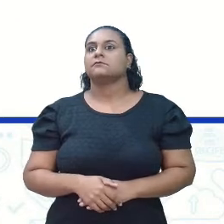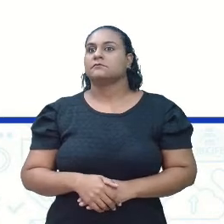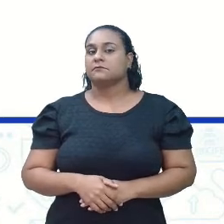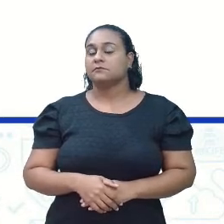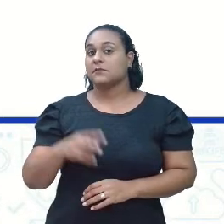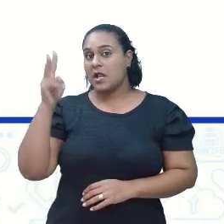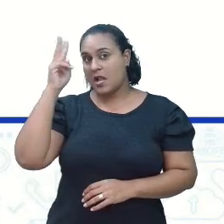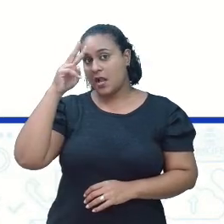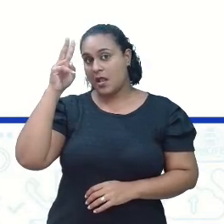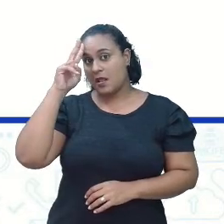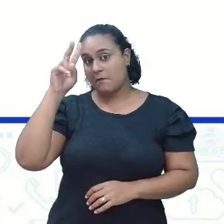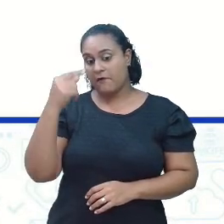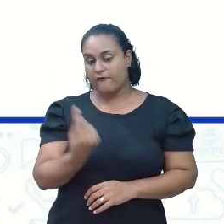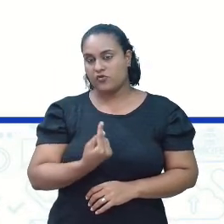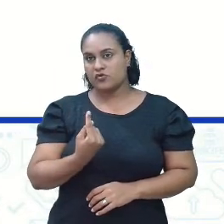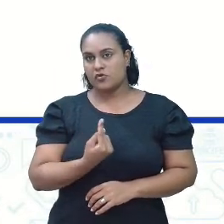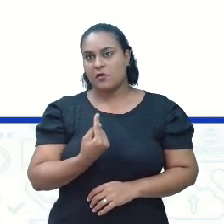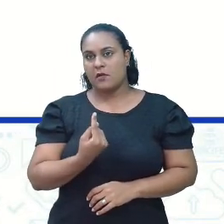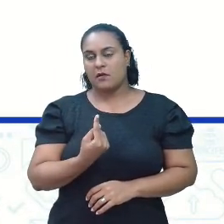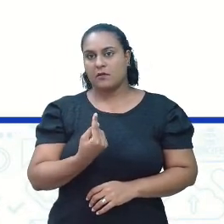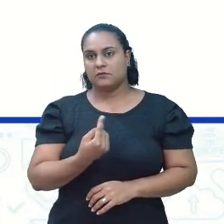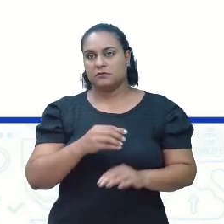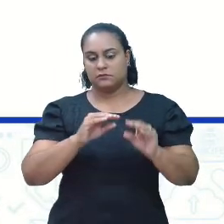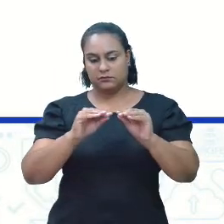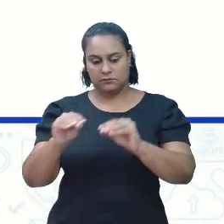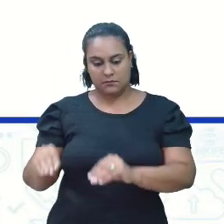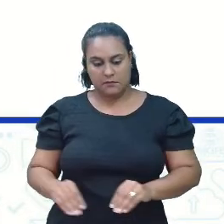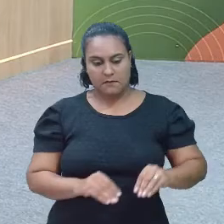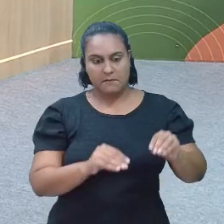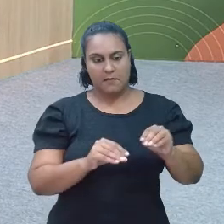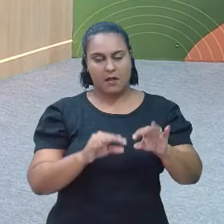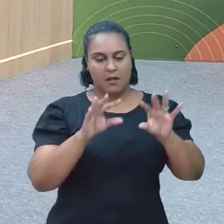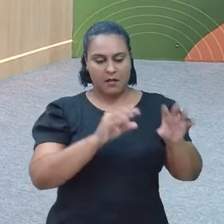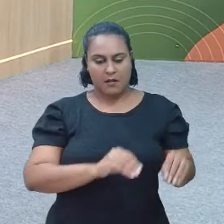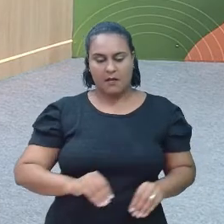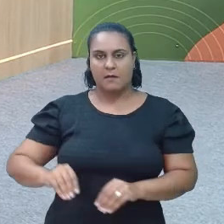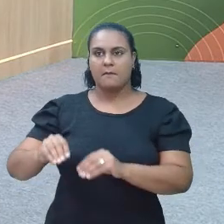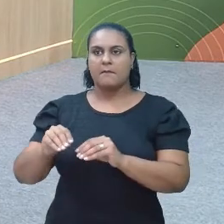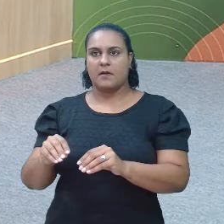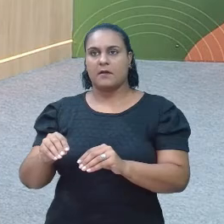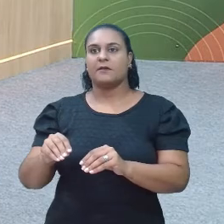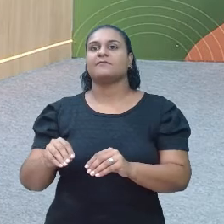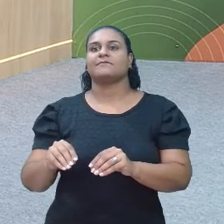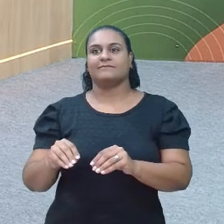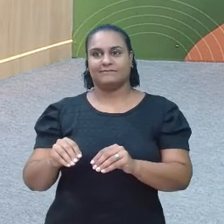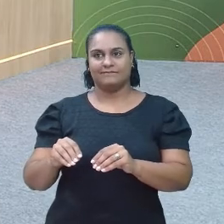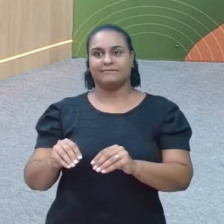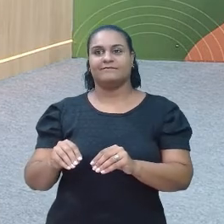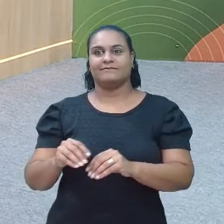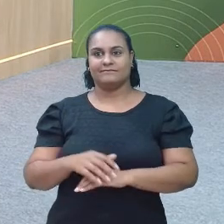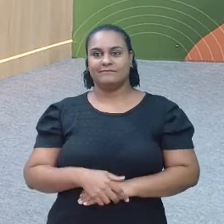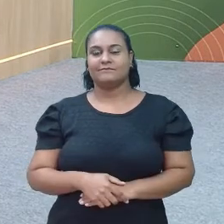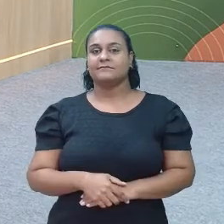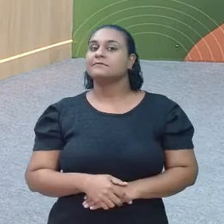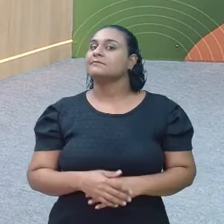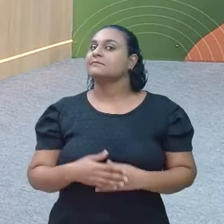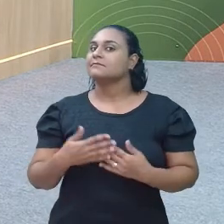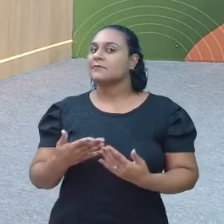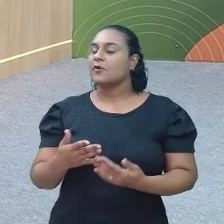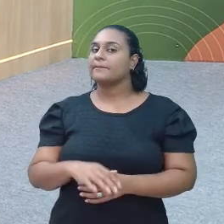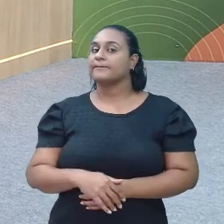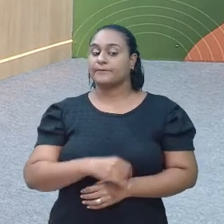diz a técnica aí, né? Ou seja, isolando a incógnita y, eu tenho essa expressão aqui. E agora eu